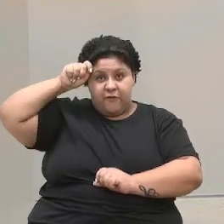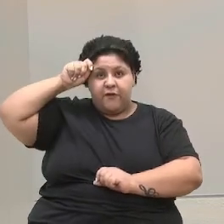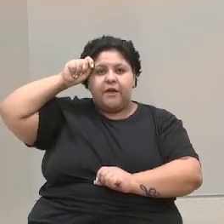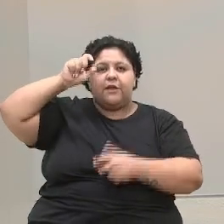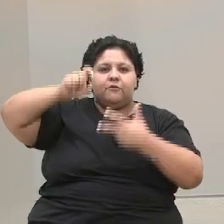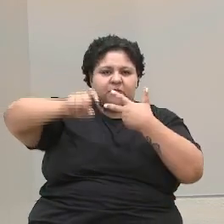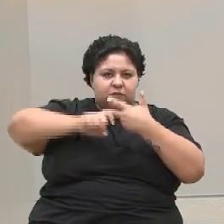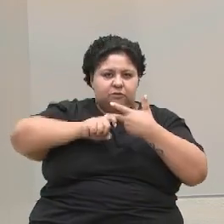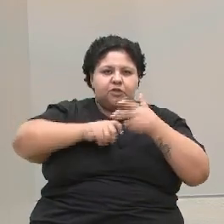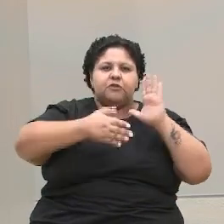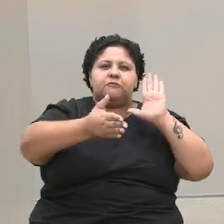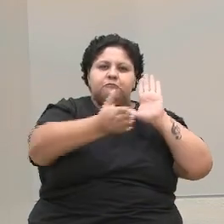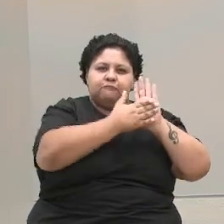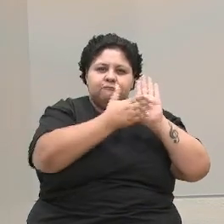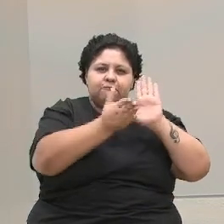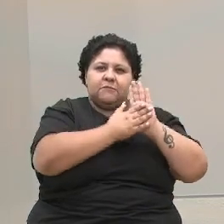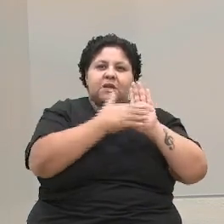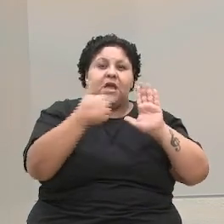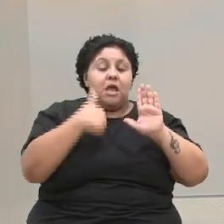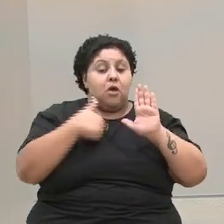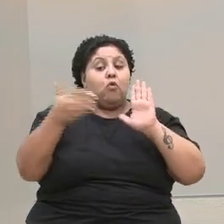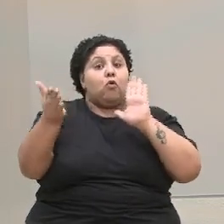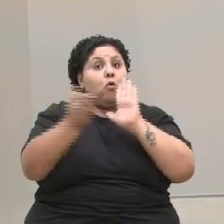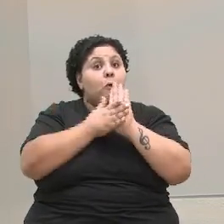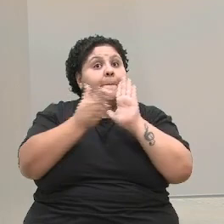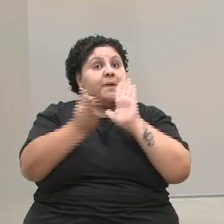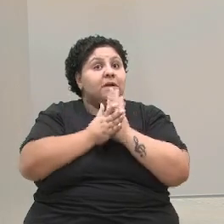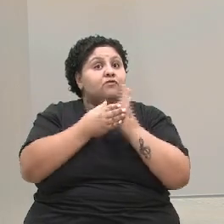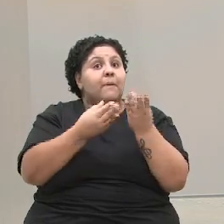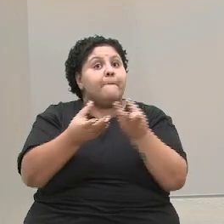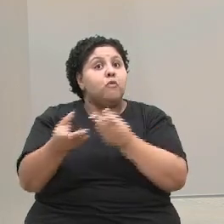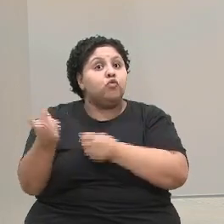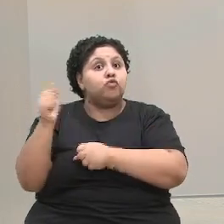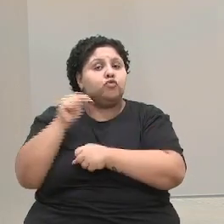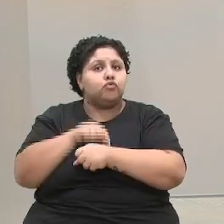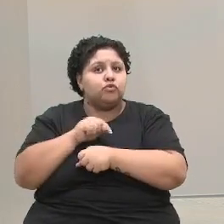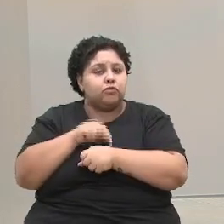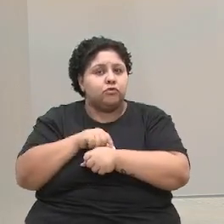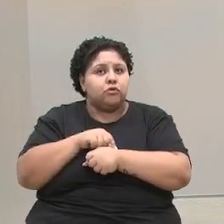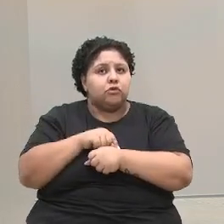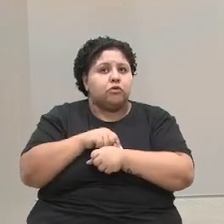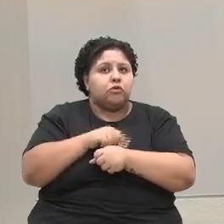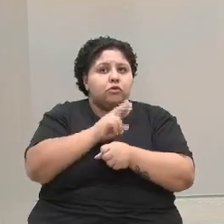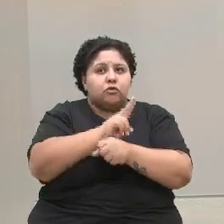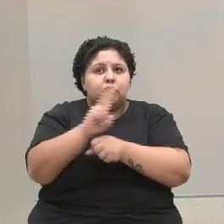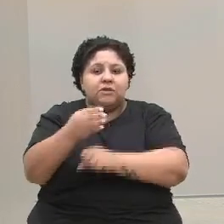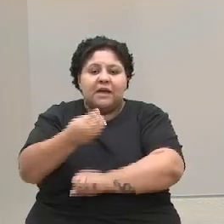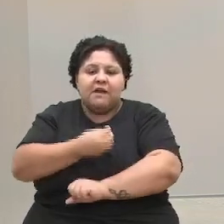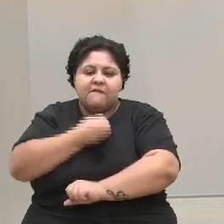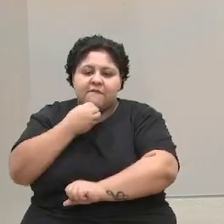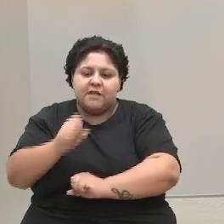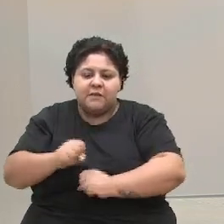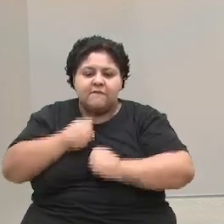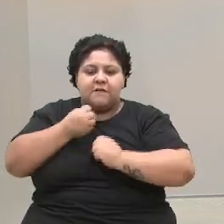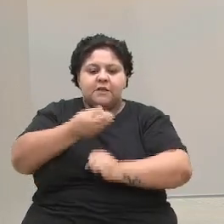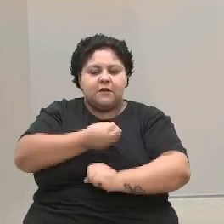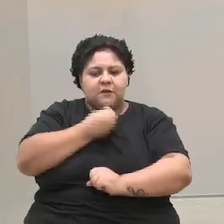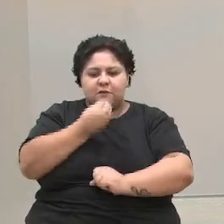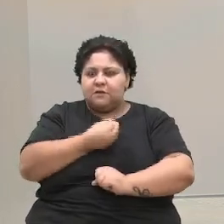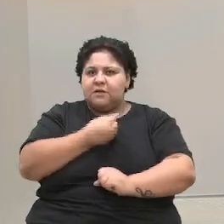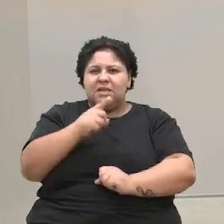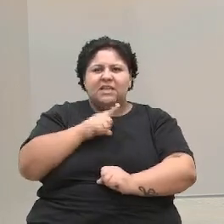propondo, eu vinha cobrando há muito tempo. Preservar a vida, defender a vida, isso é prioridade, isso é